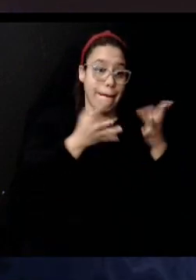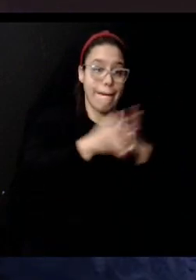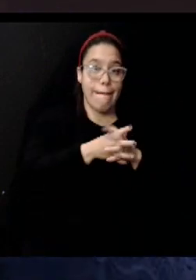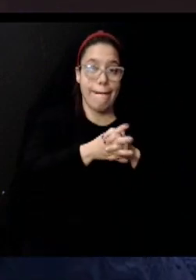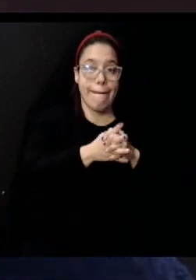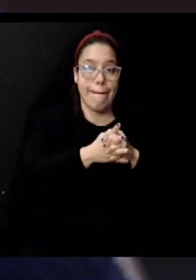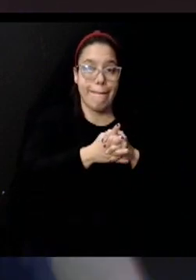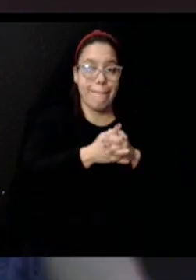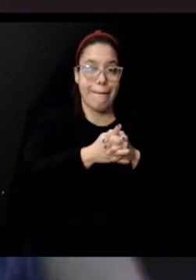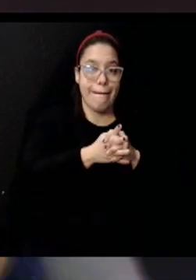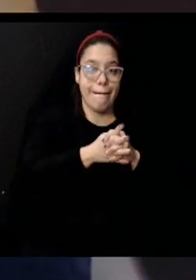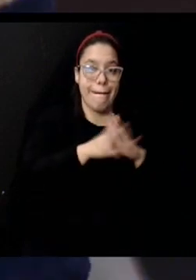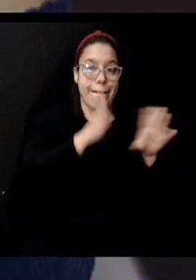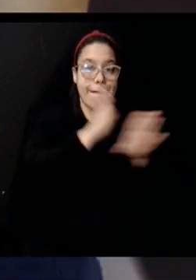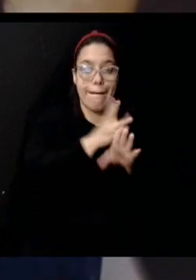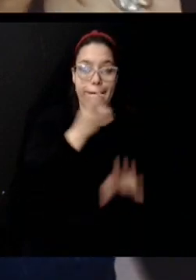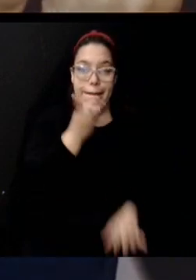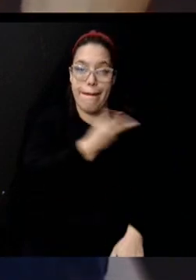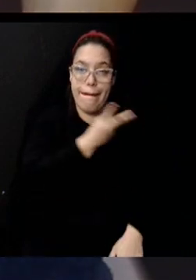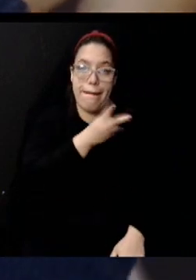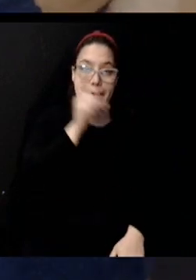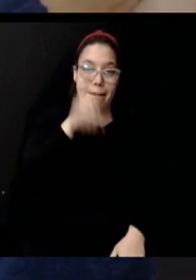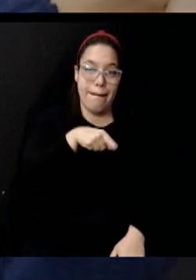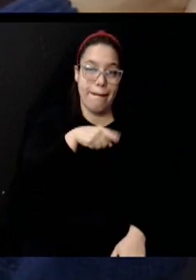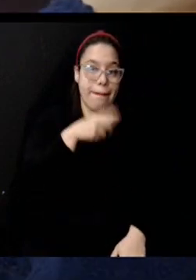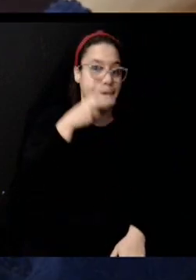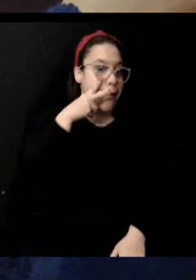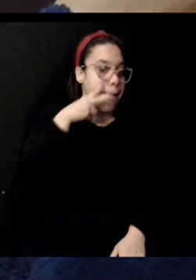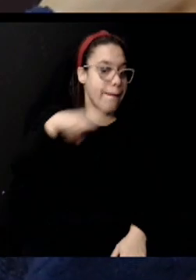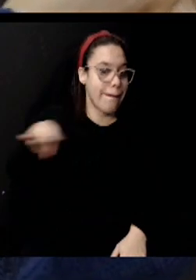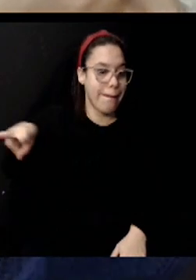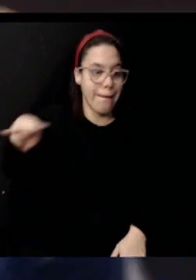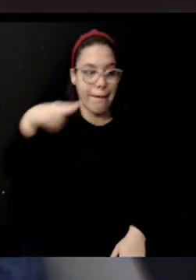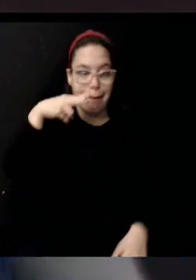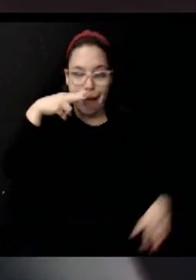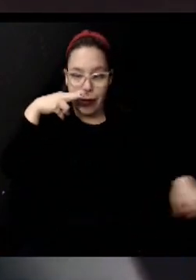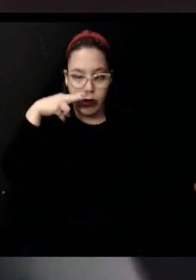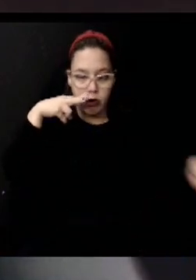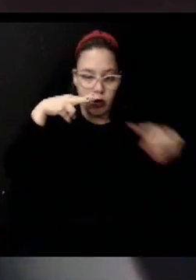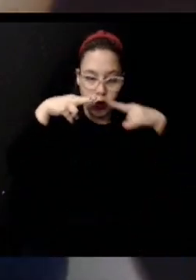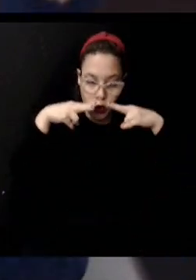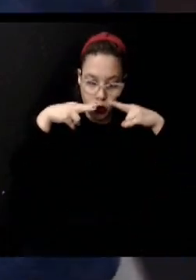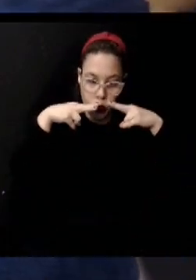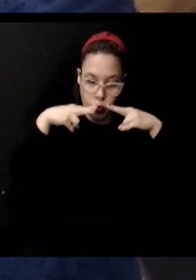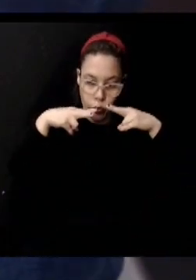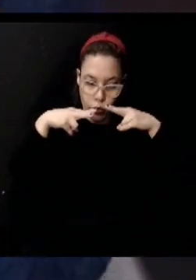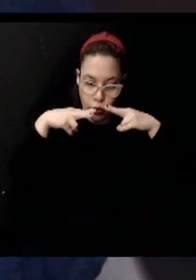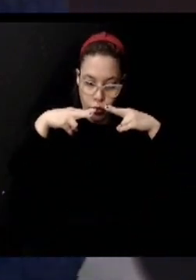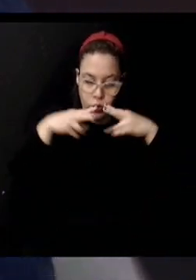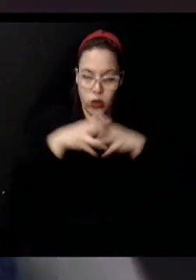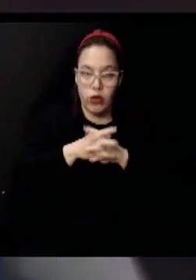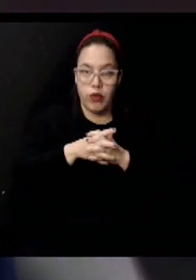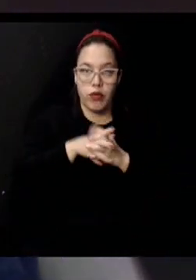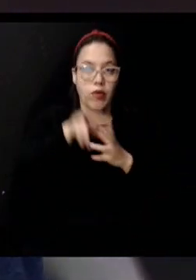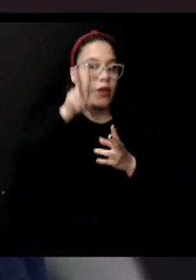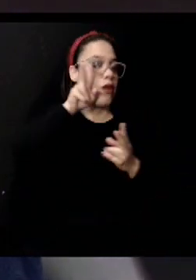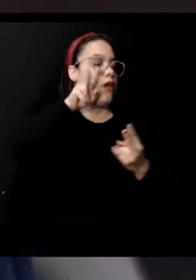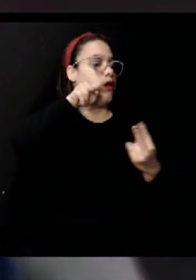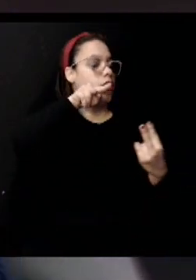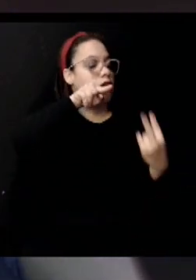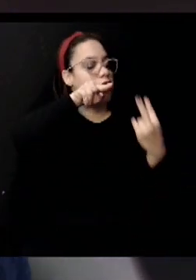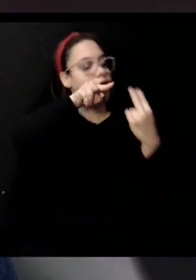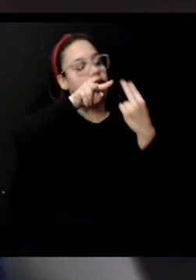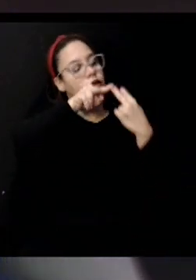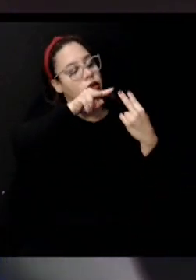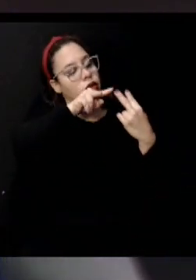encontro de 2 é o olhar um no olho do outro, né. uhum. Eu arrancarei os teus olhos e colocá-los-ei no lugar dos